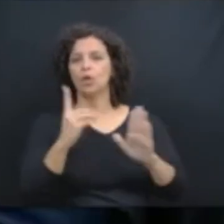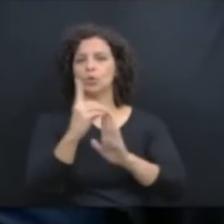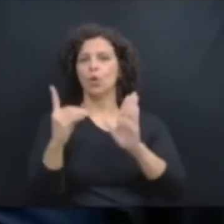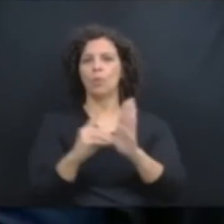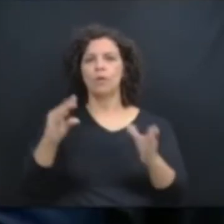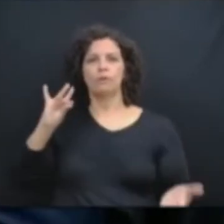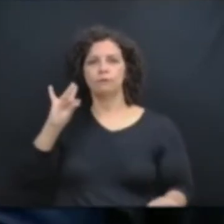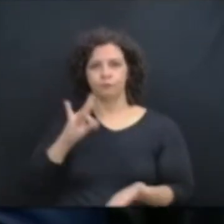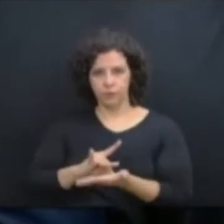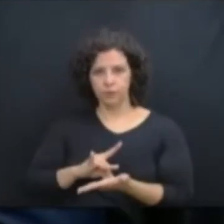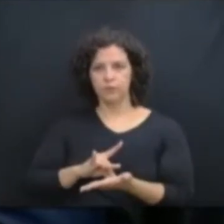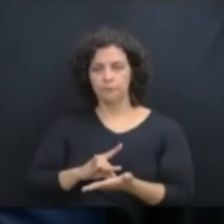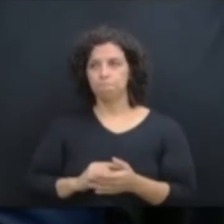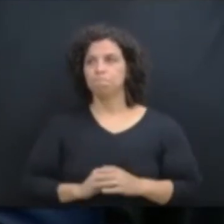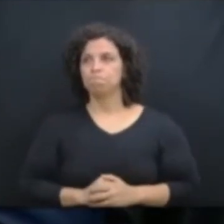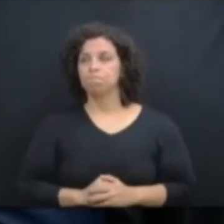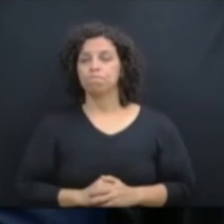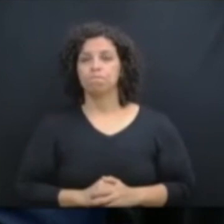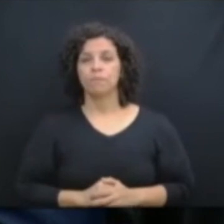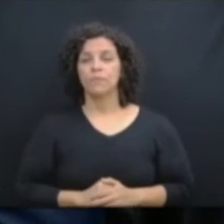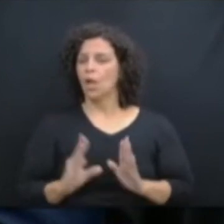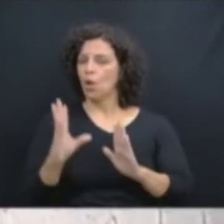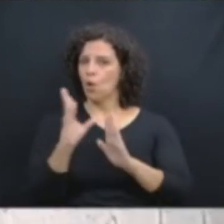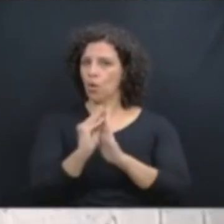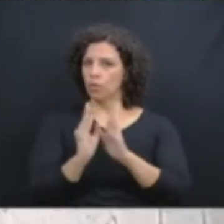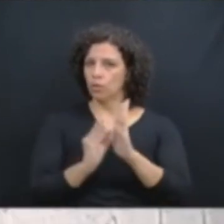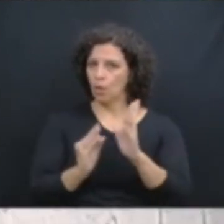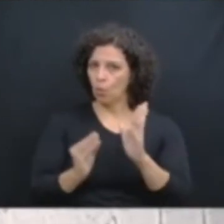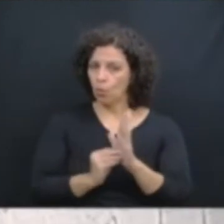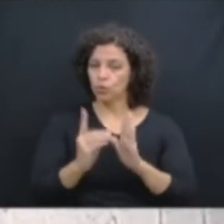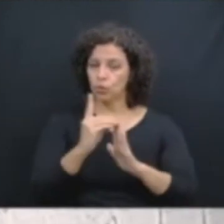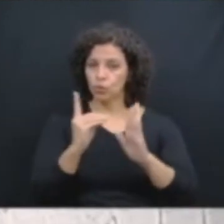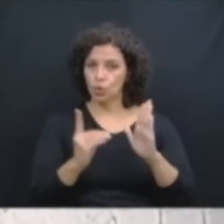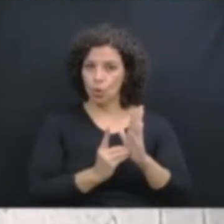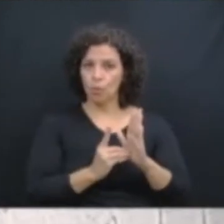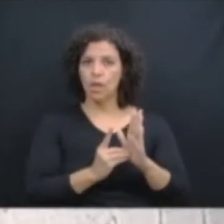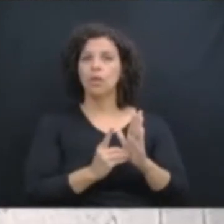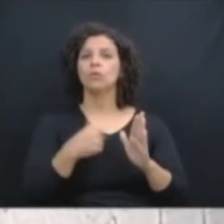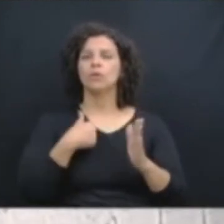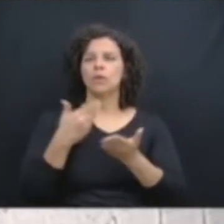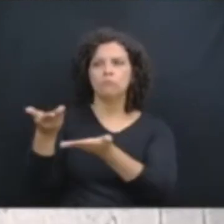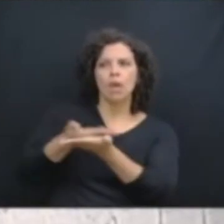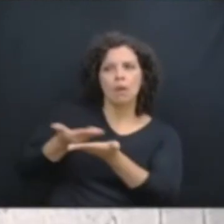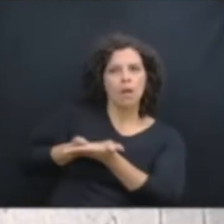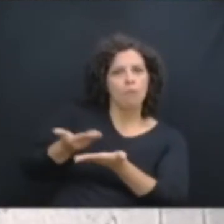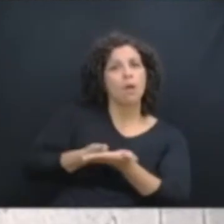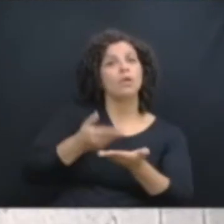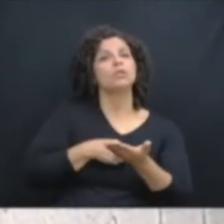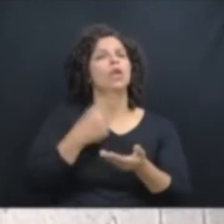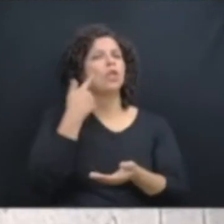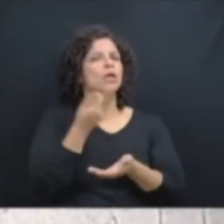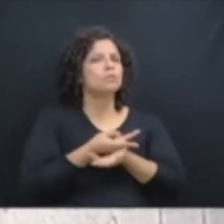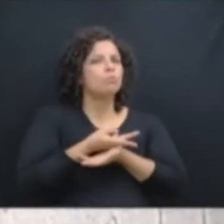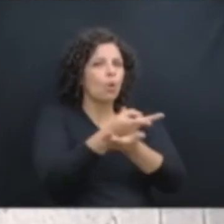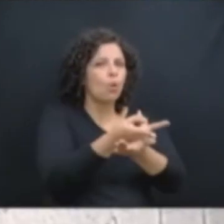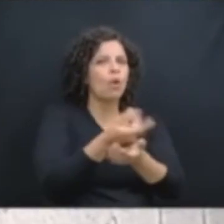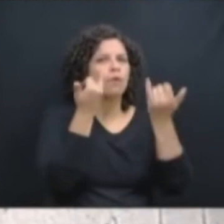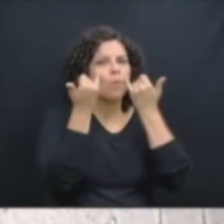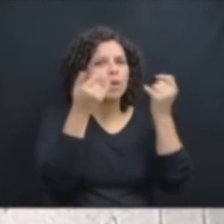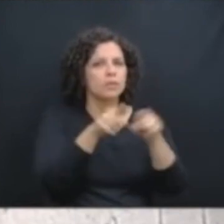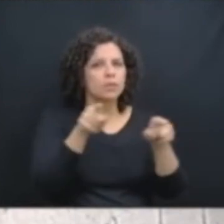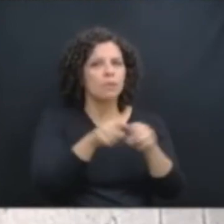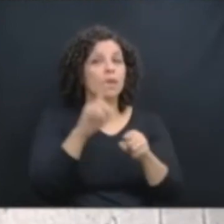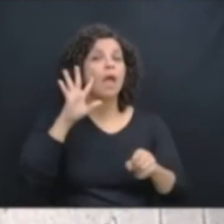documento. E claro, com o conteúdo de documentação recebida, de informações buscadas, a